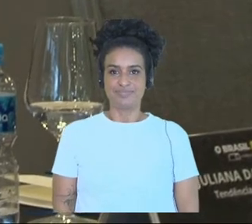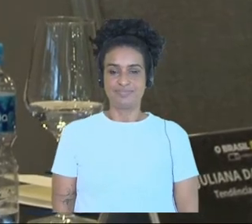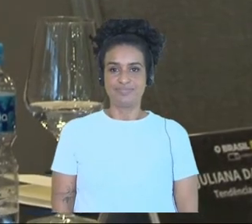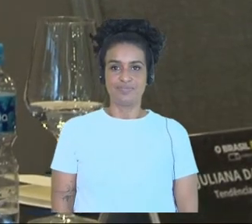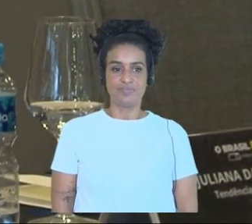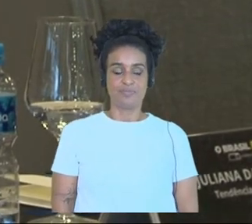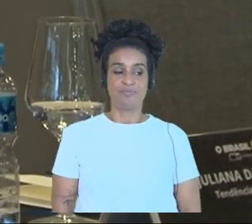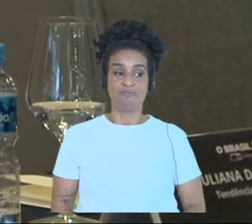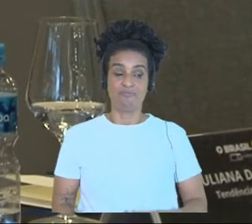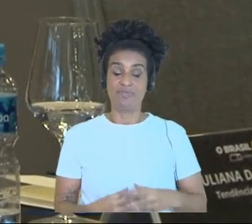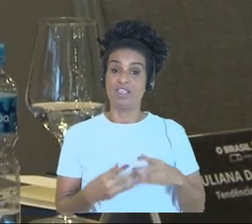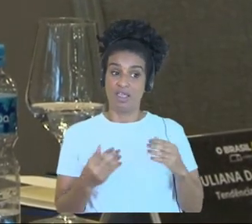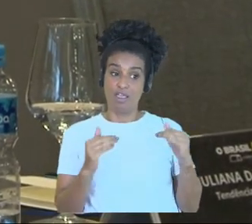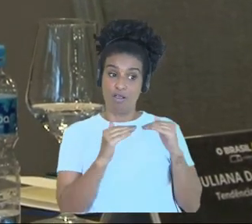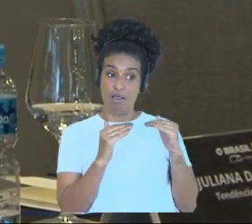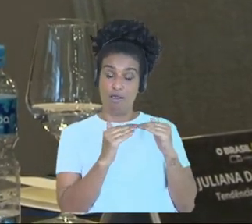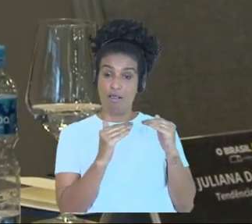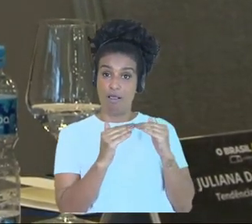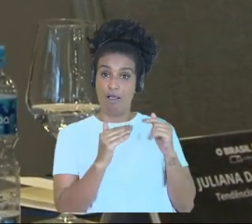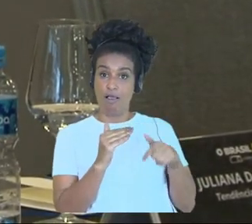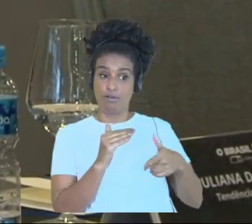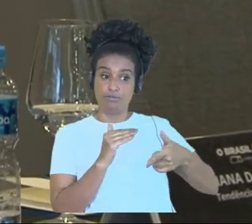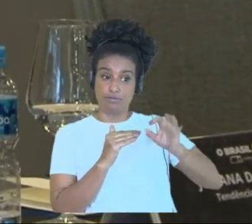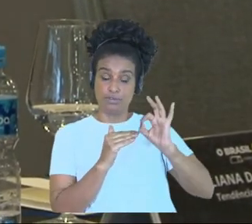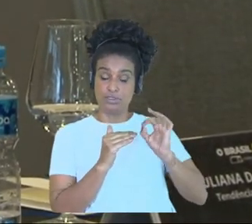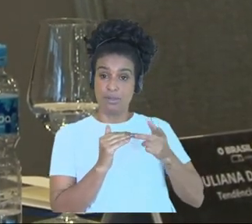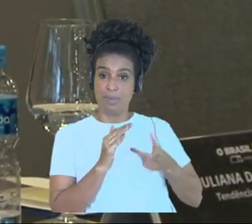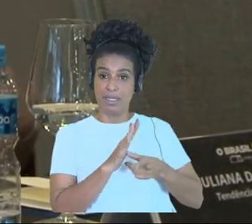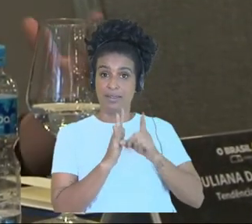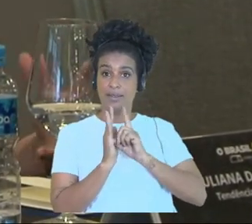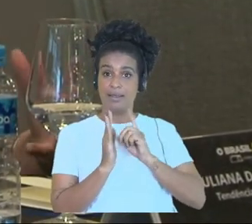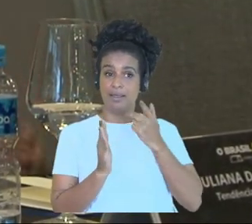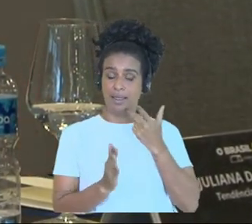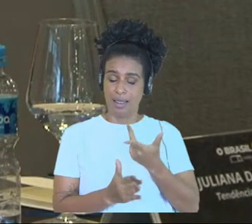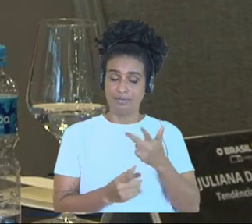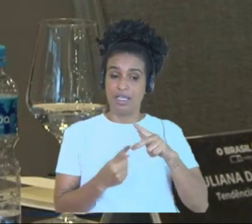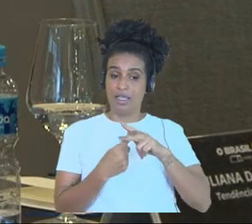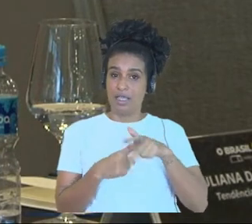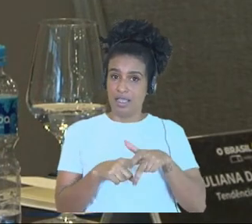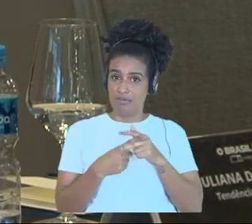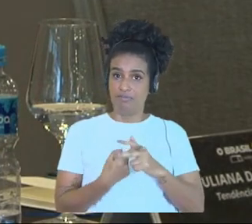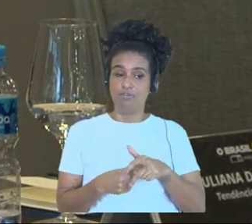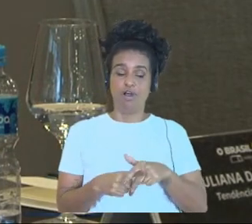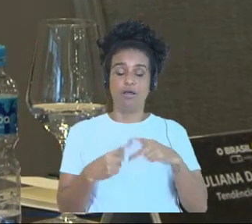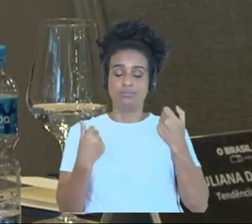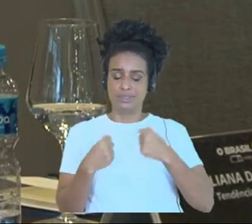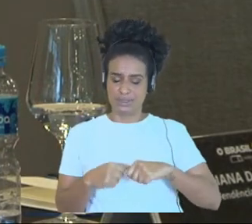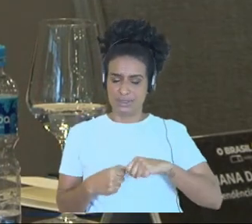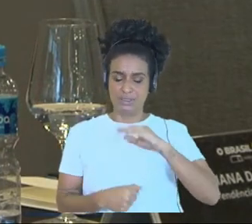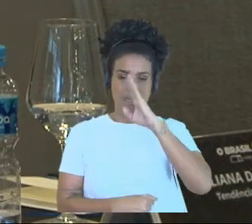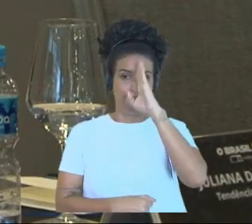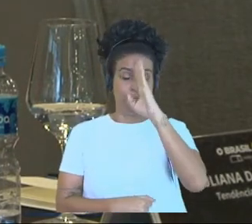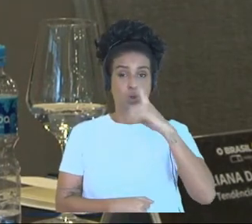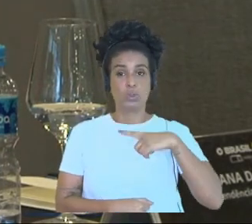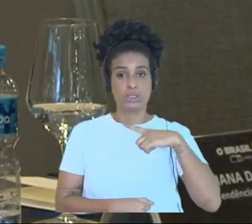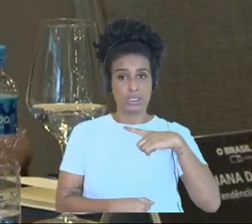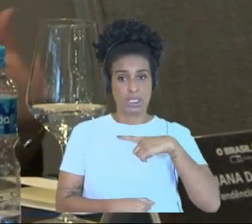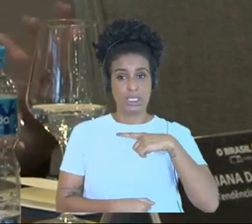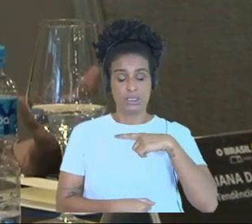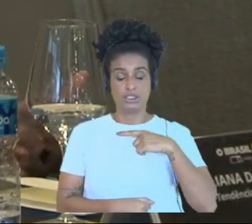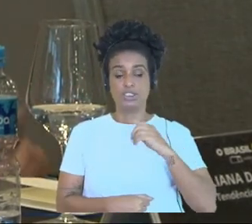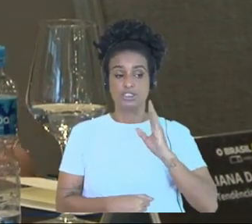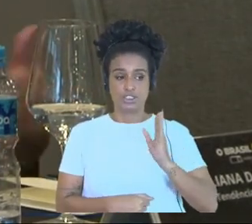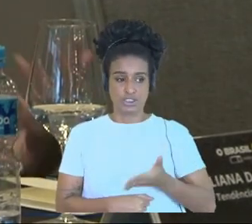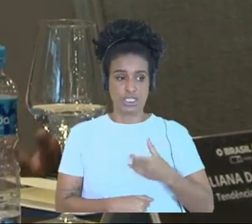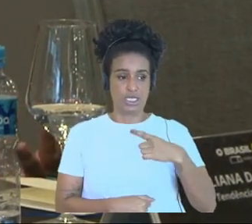Quanto à reforma, eu concordo com a Graziella. Eu acredito que a reforma tributária é uma das mais cotadas aí para, de fato, serem encaminhadas. Inclusive, já